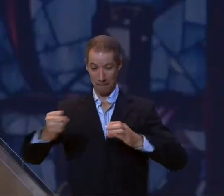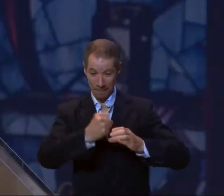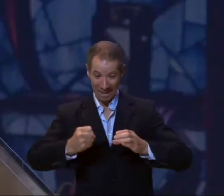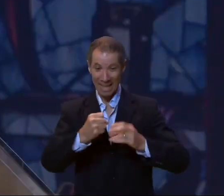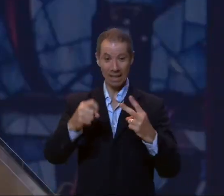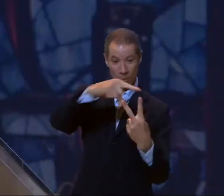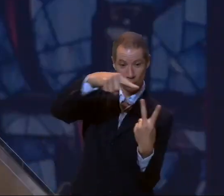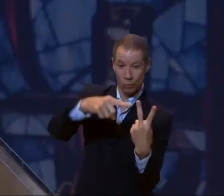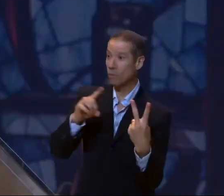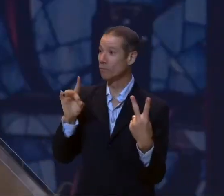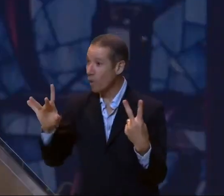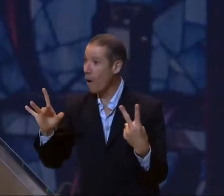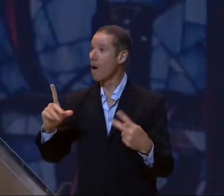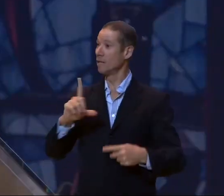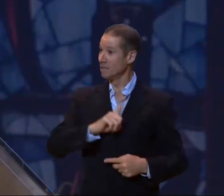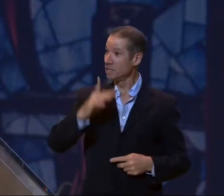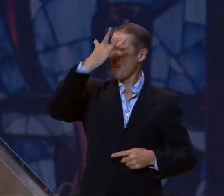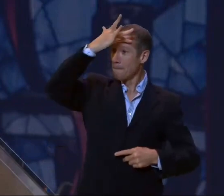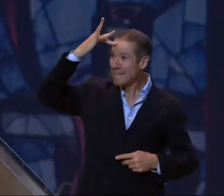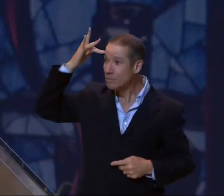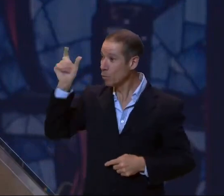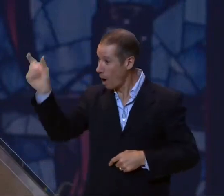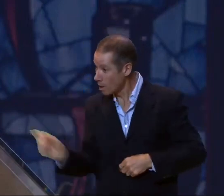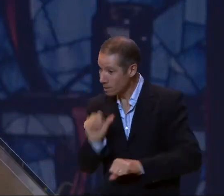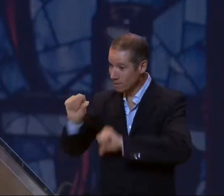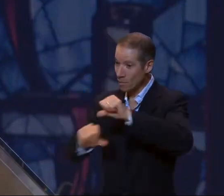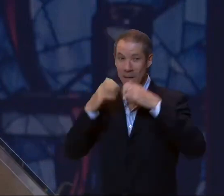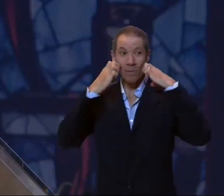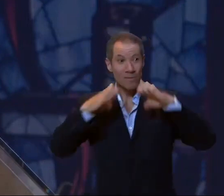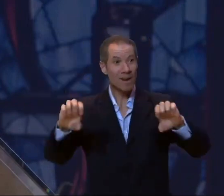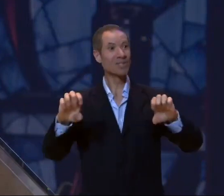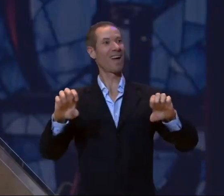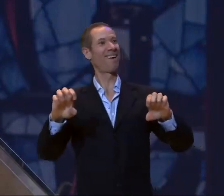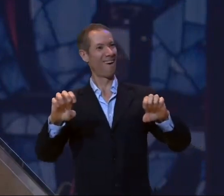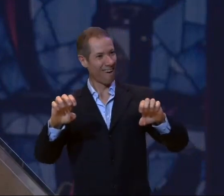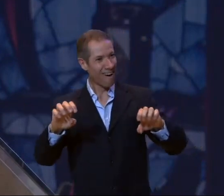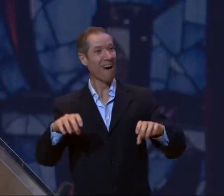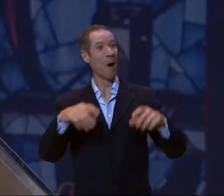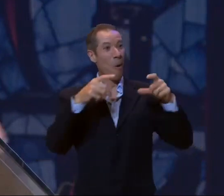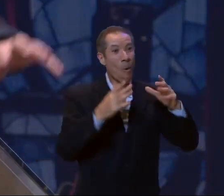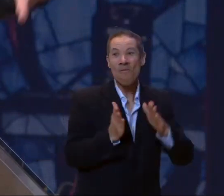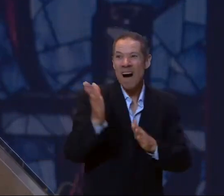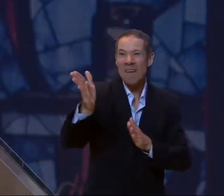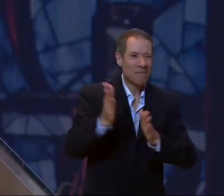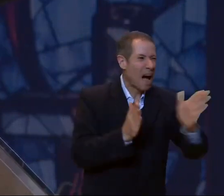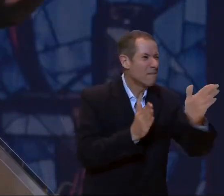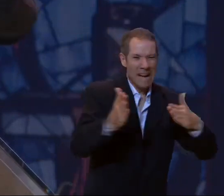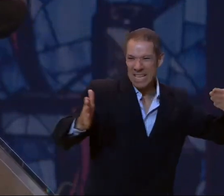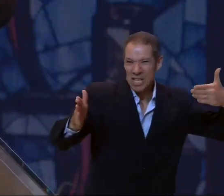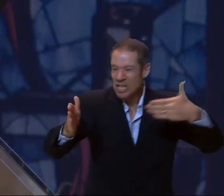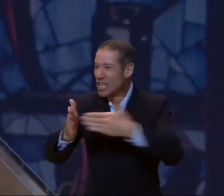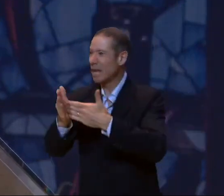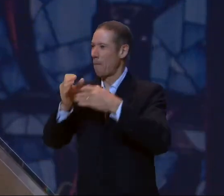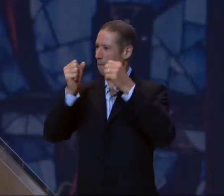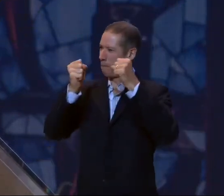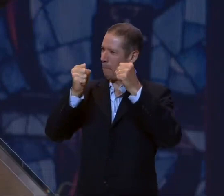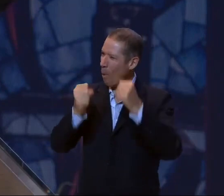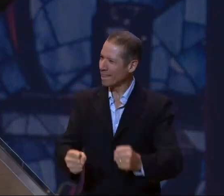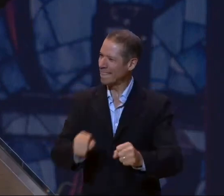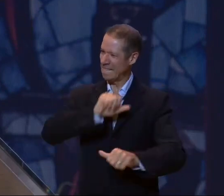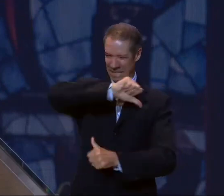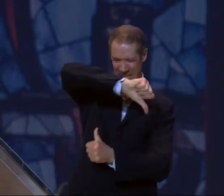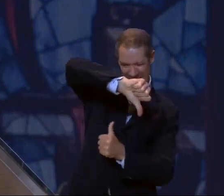aonde existe uma pessoa que foi transformada pelo Evangelho, aonde ela vai, aonde ela chega, o